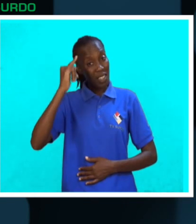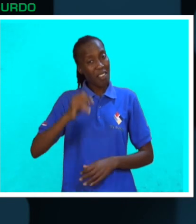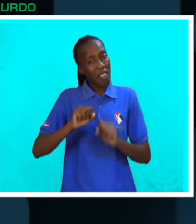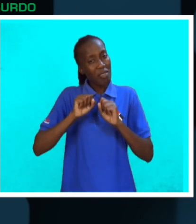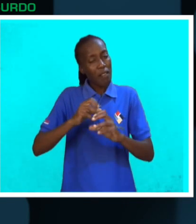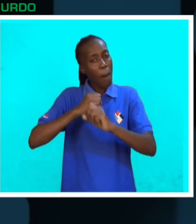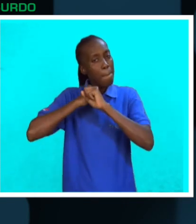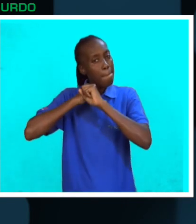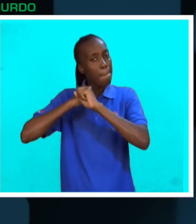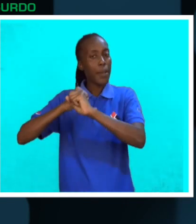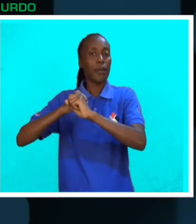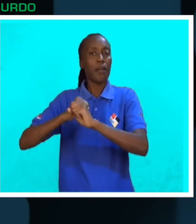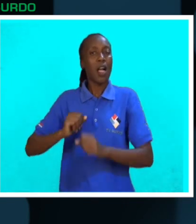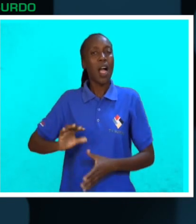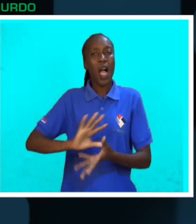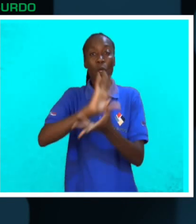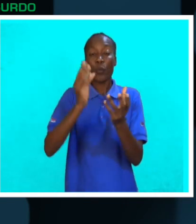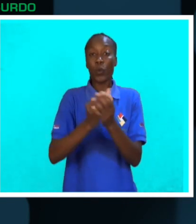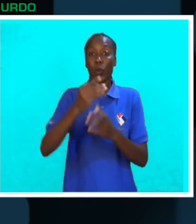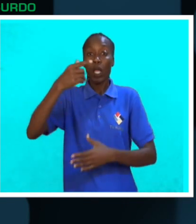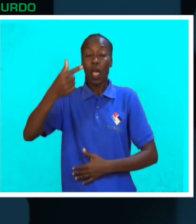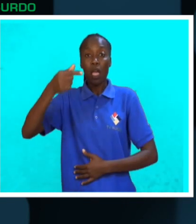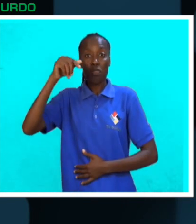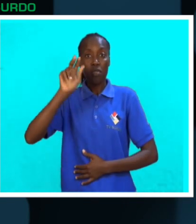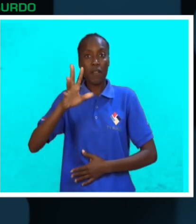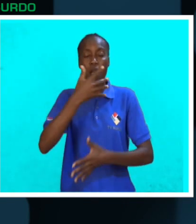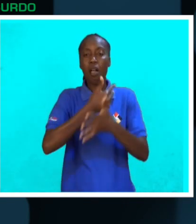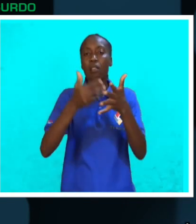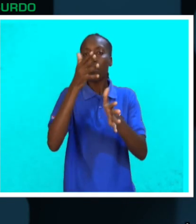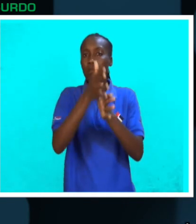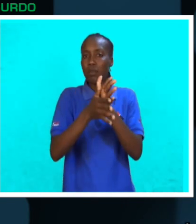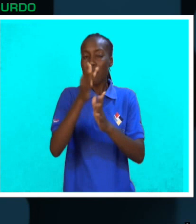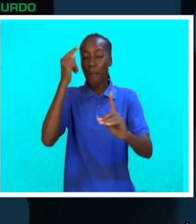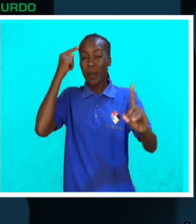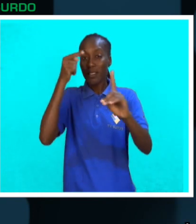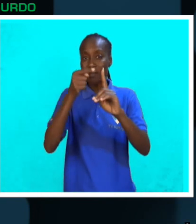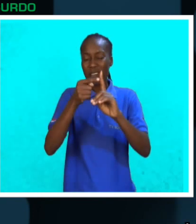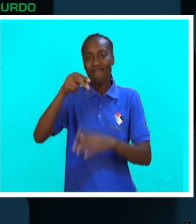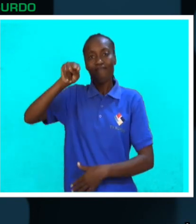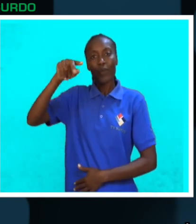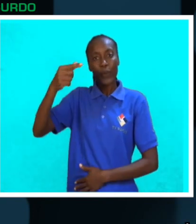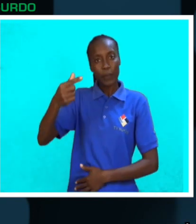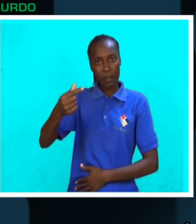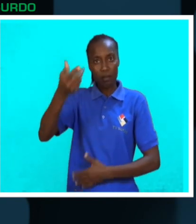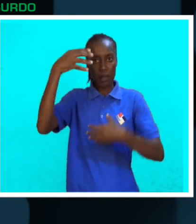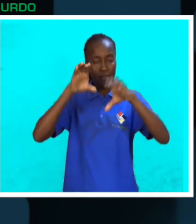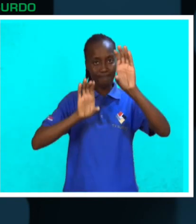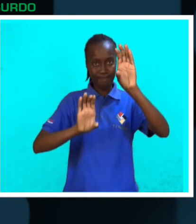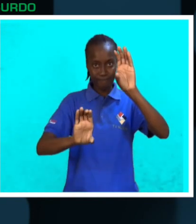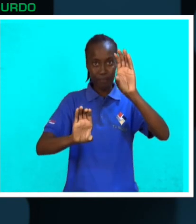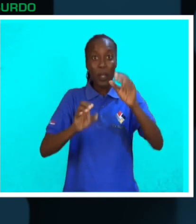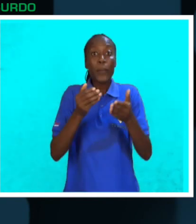opinião, deveria haver uma obrigatoriedade para todos os canais televisivos à questão de língua de sinais, principalmente nos noticiários.